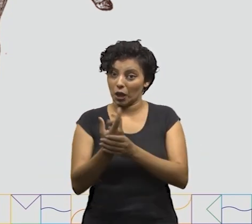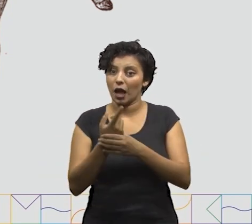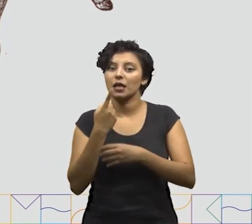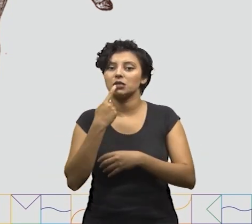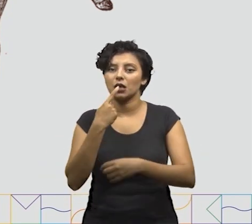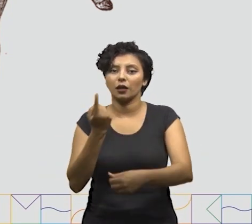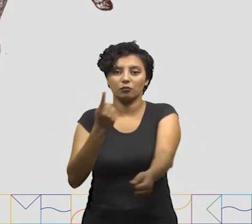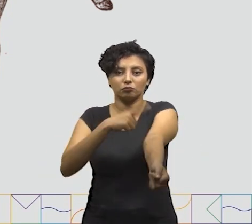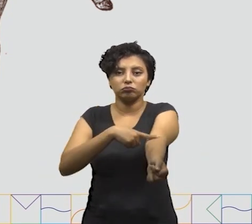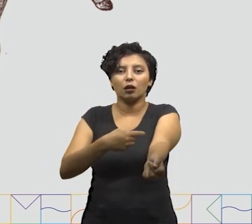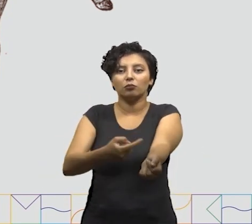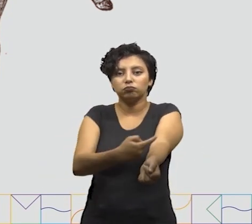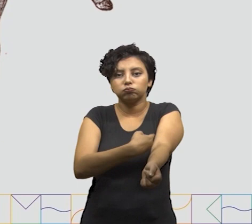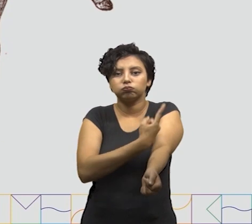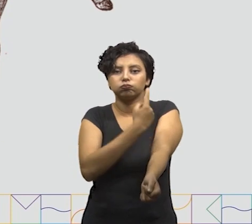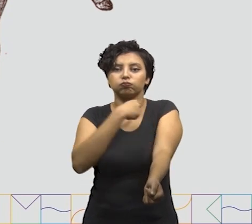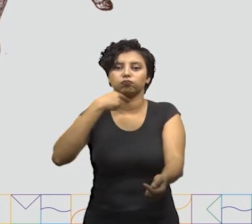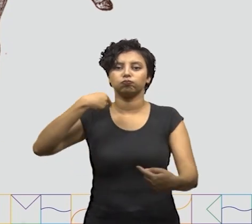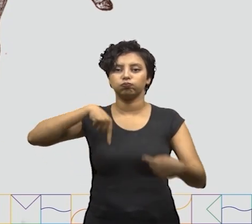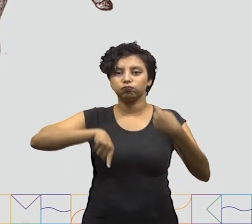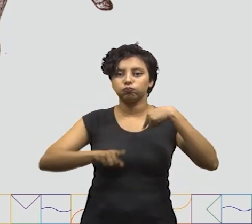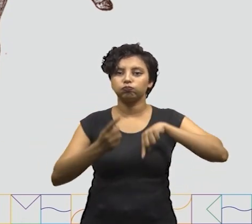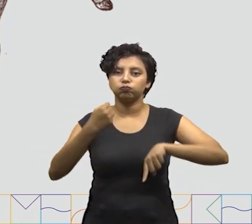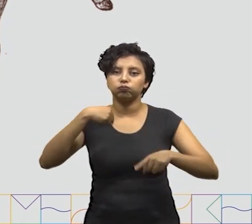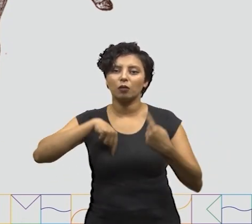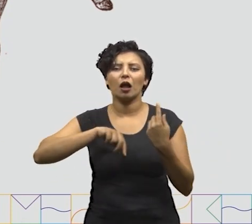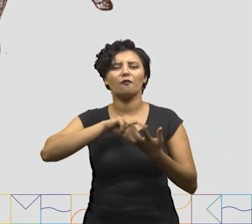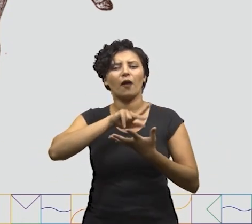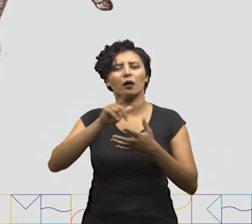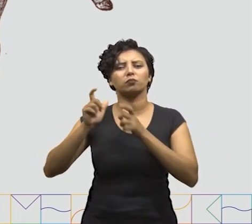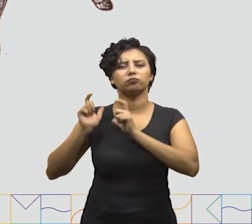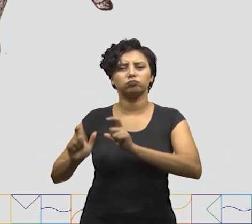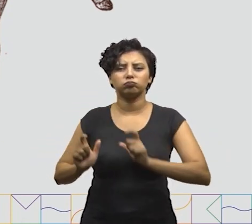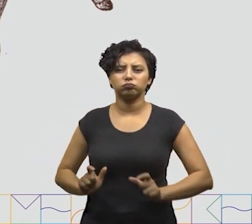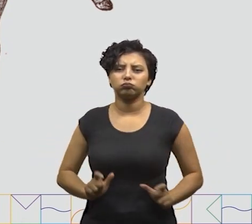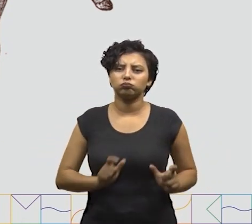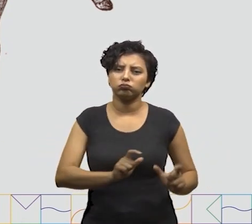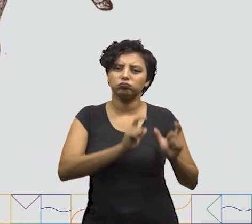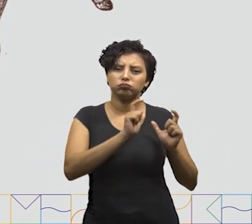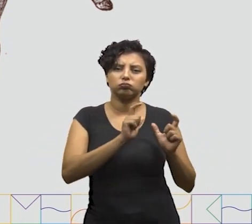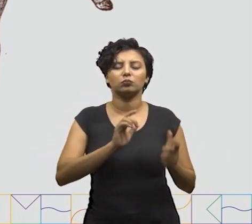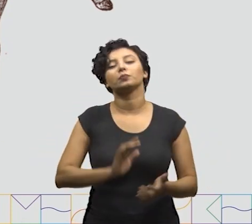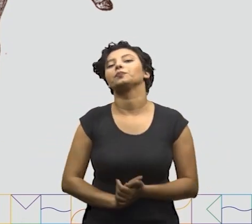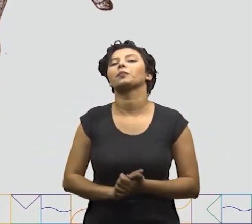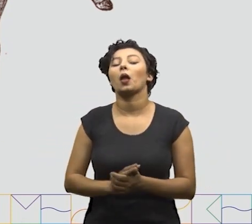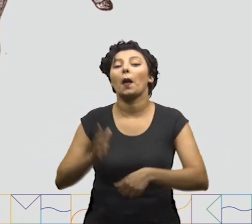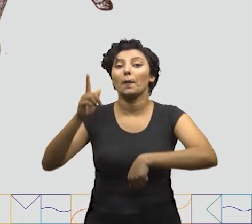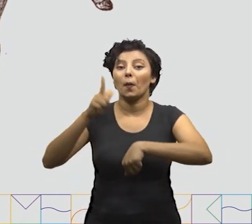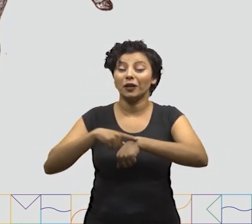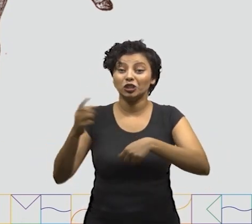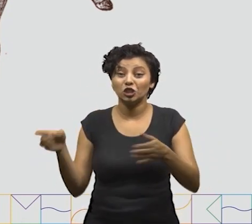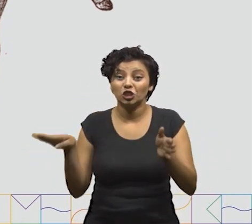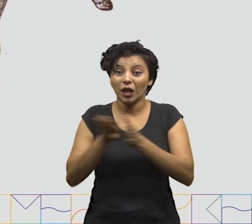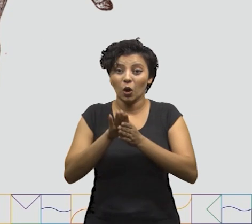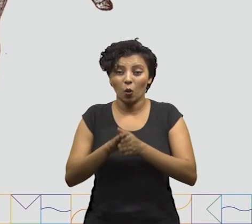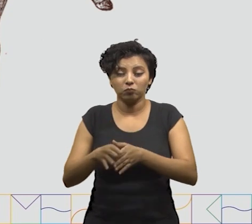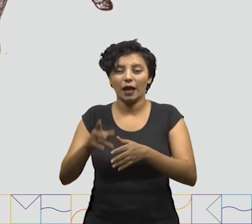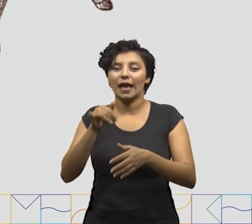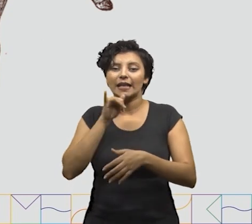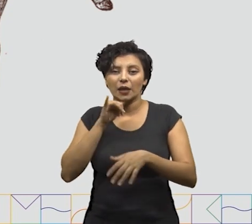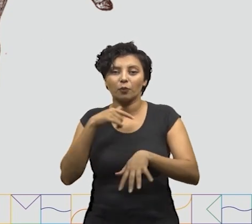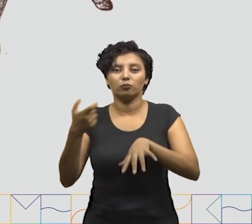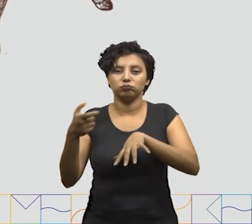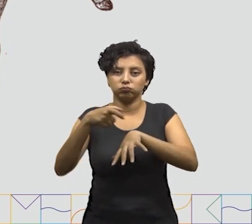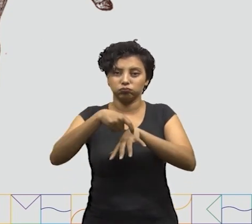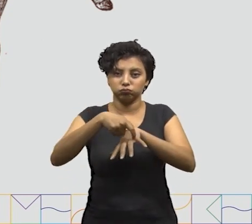para a corrente sanguínea, que as leva para os mais diversos lugares do corpo. Ao chegar no local-alvo,